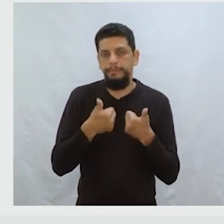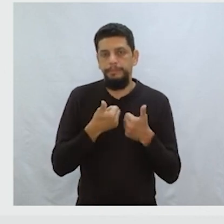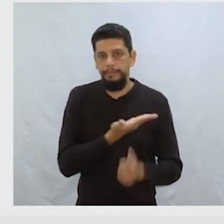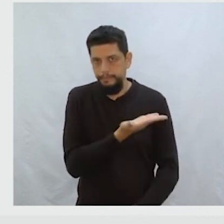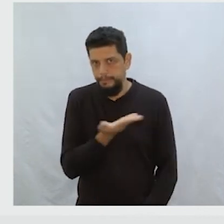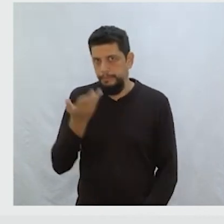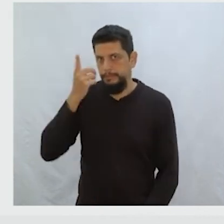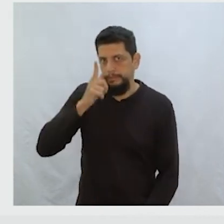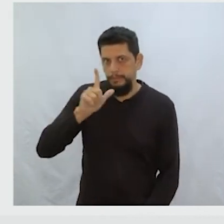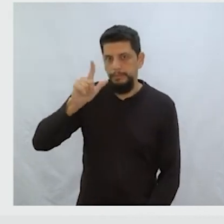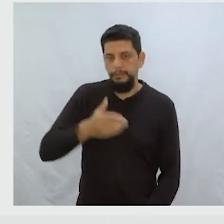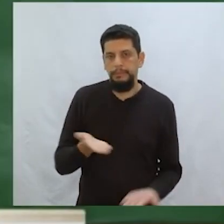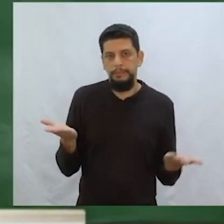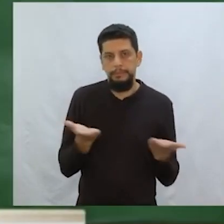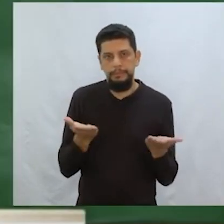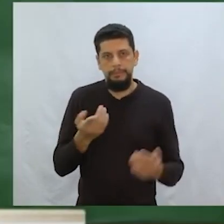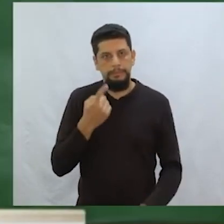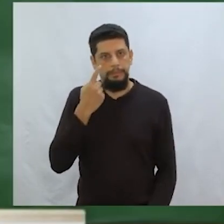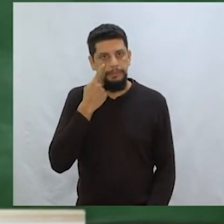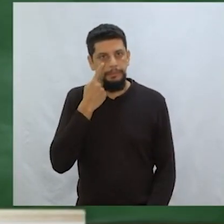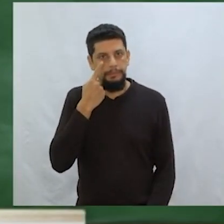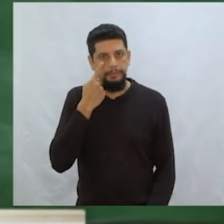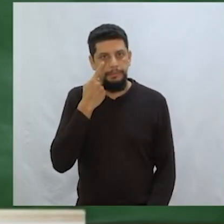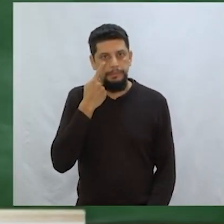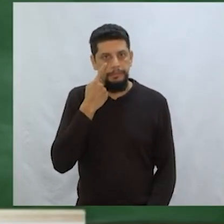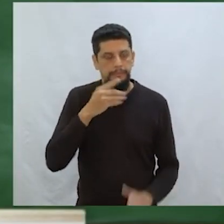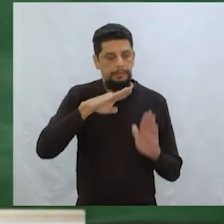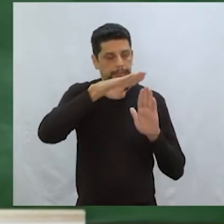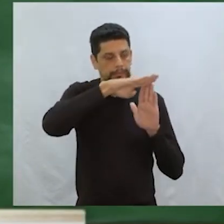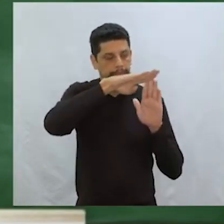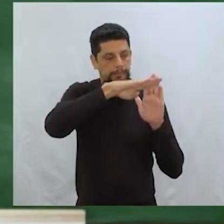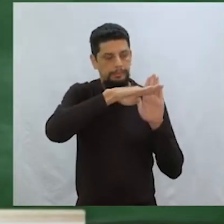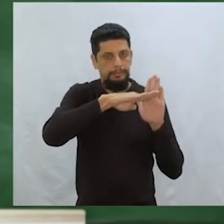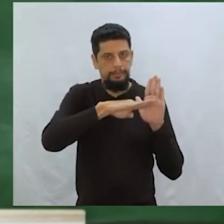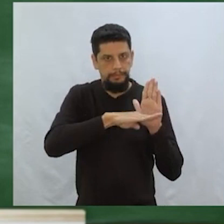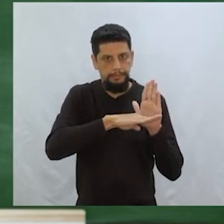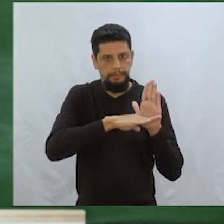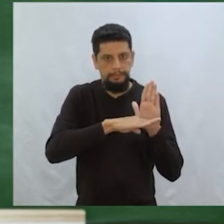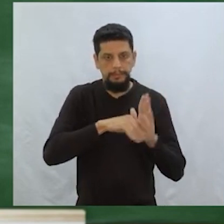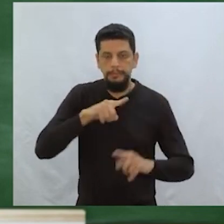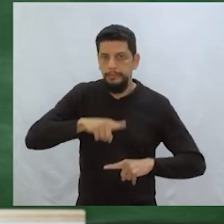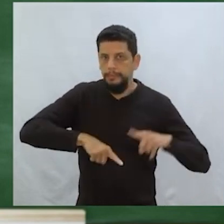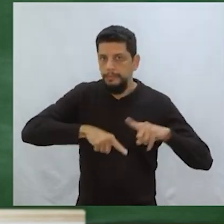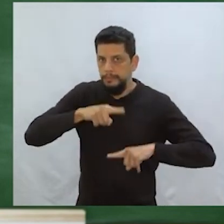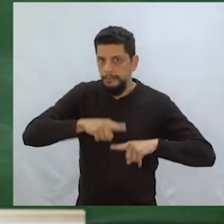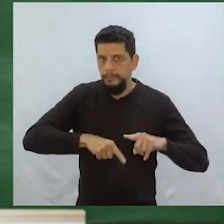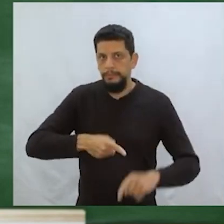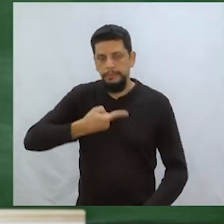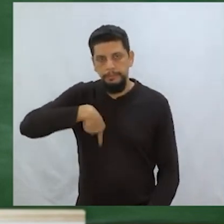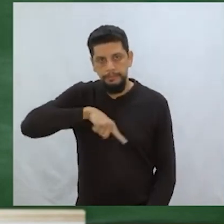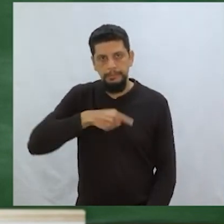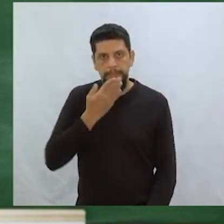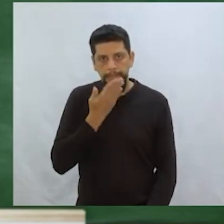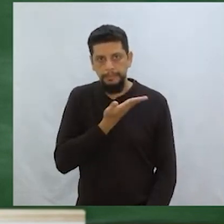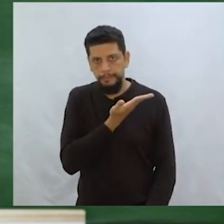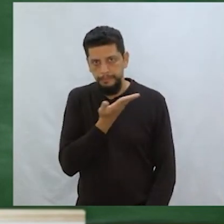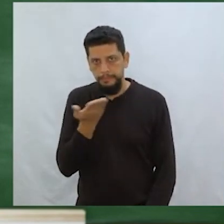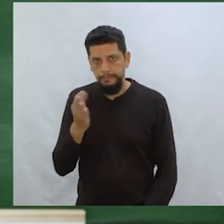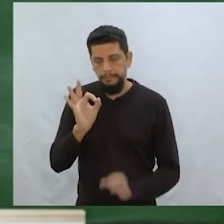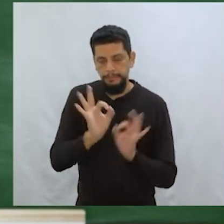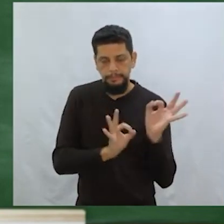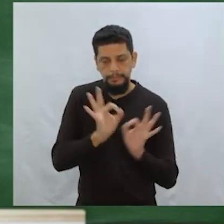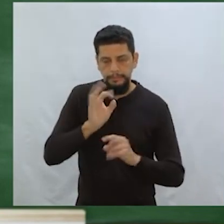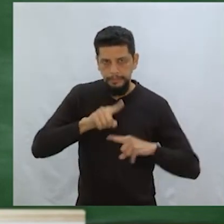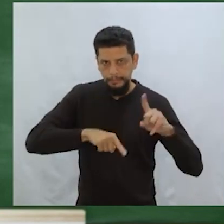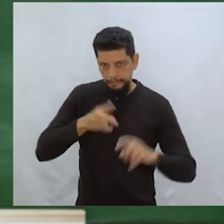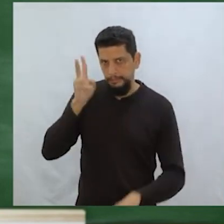Muito bem, acertaram aí? Agora nós vamos para a parte da nossa rotina. Os materiais. Nós pedimos os materiais,